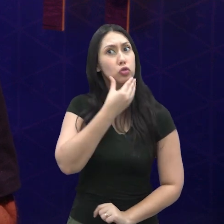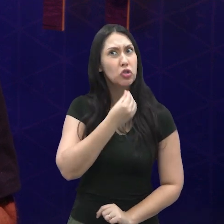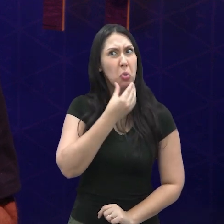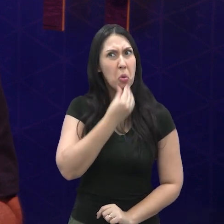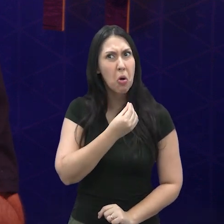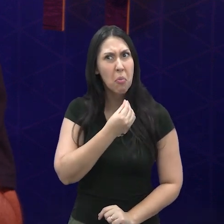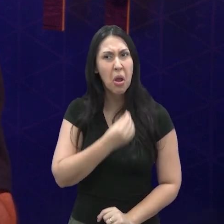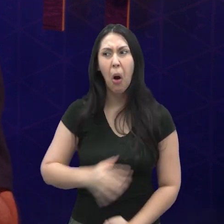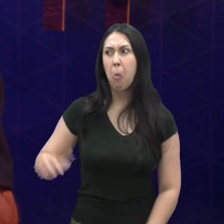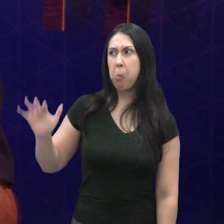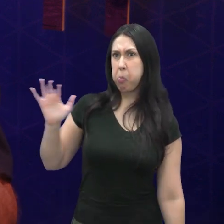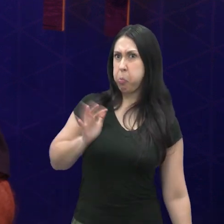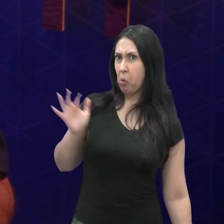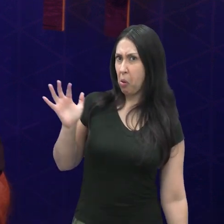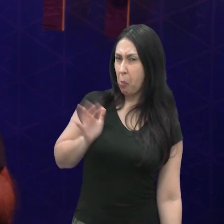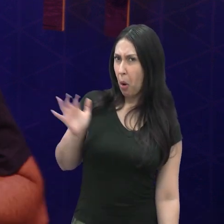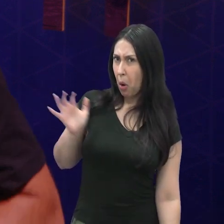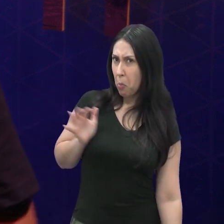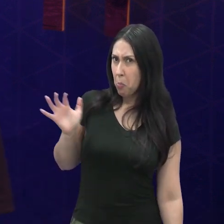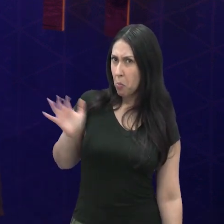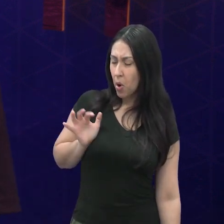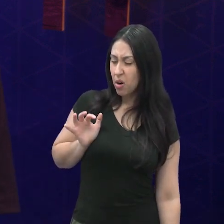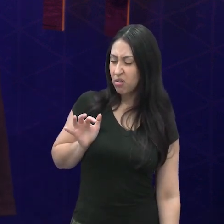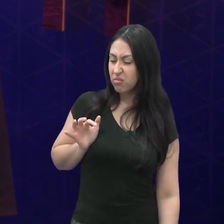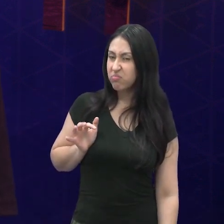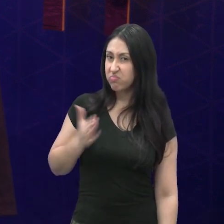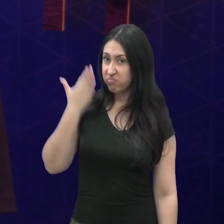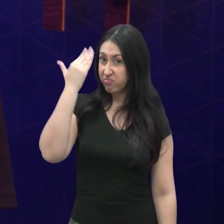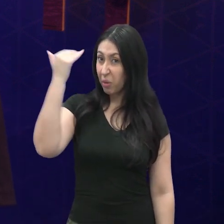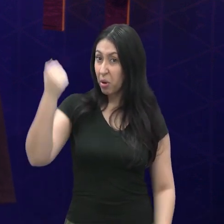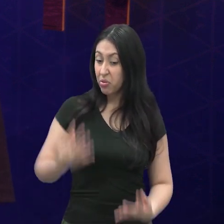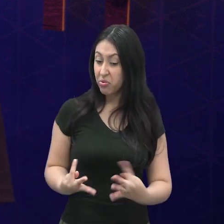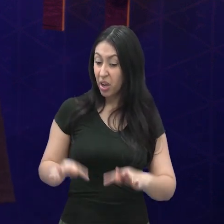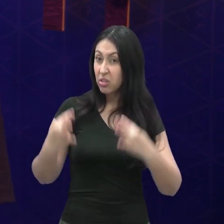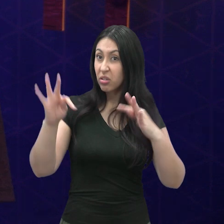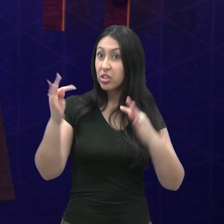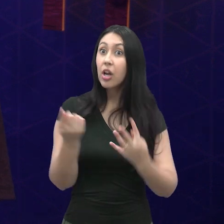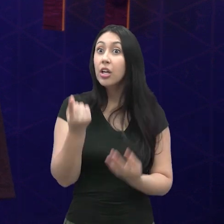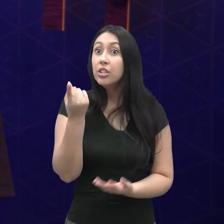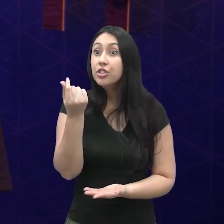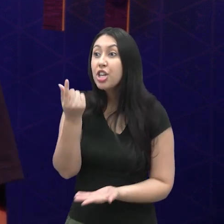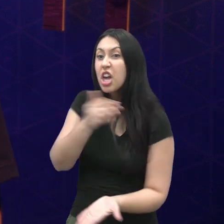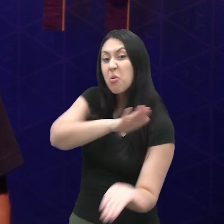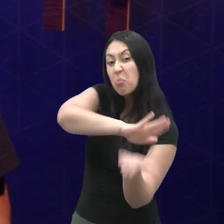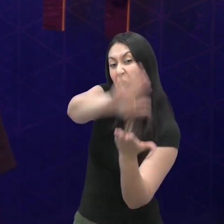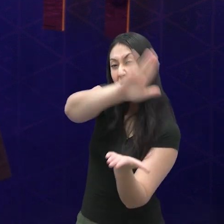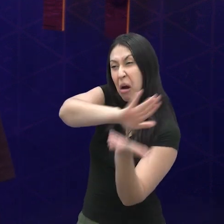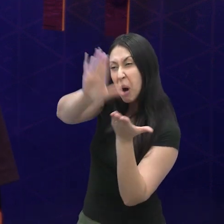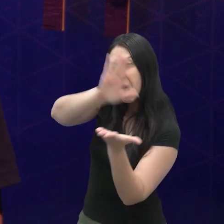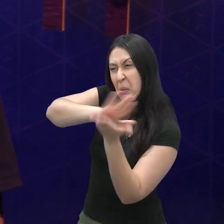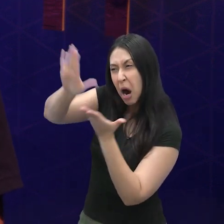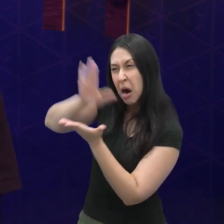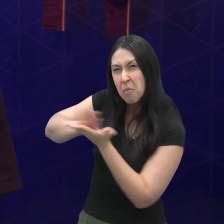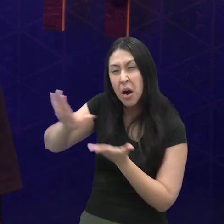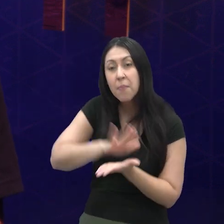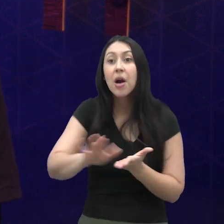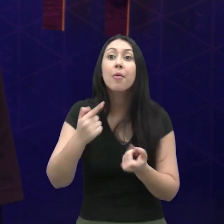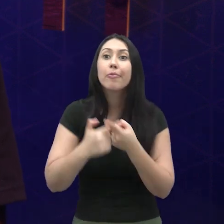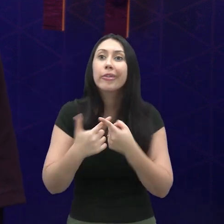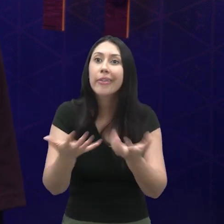cara, um milionário aí da tecnologia, que está investindo milhões